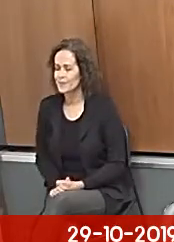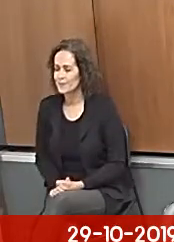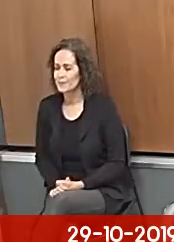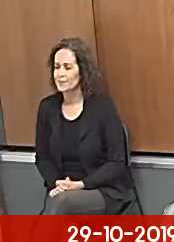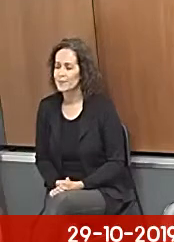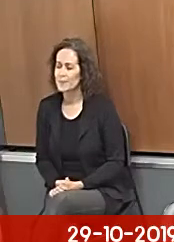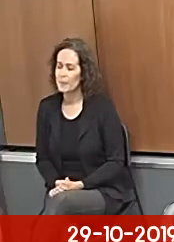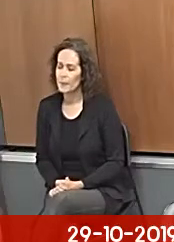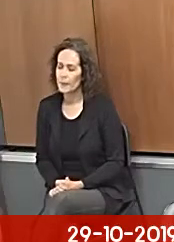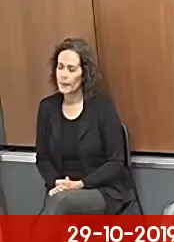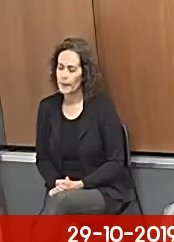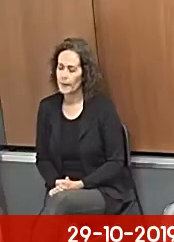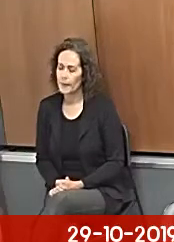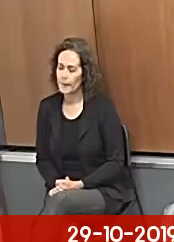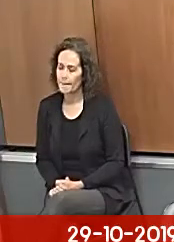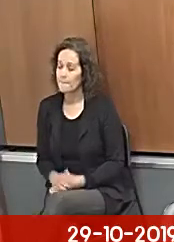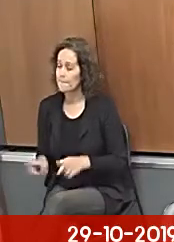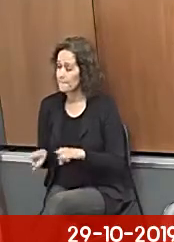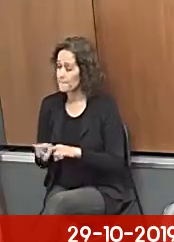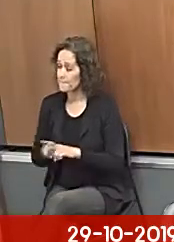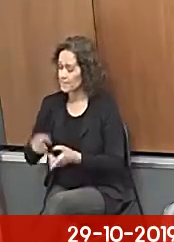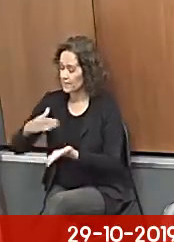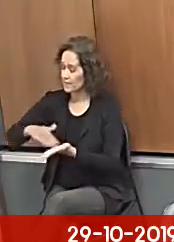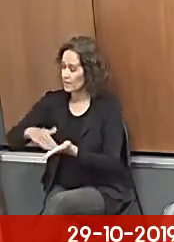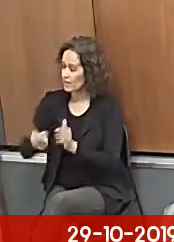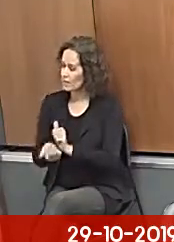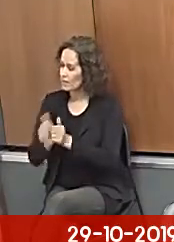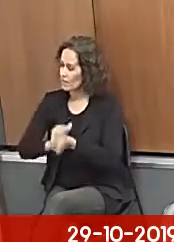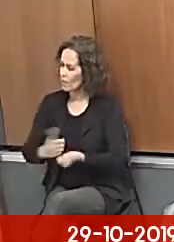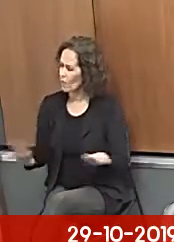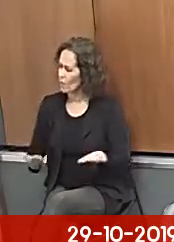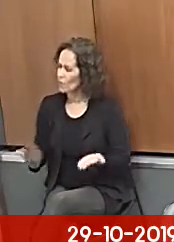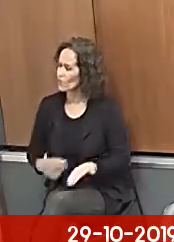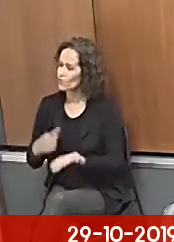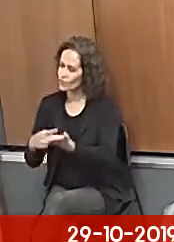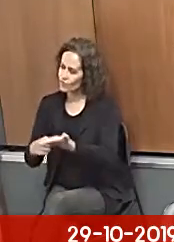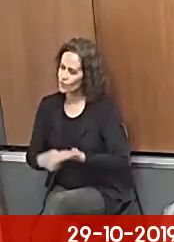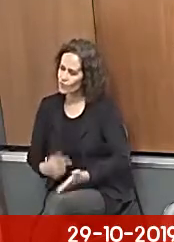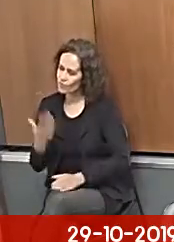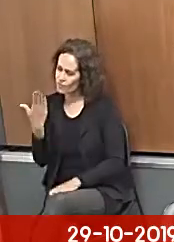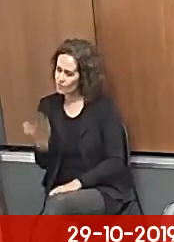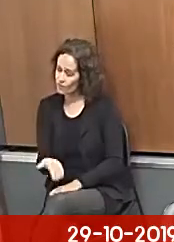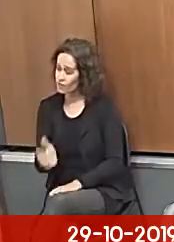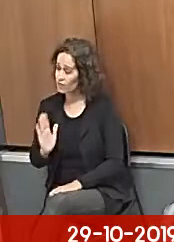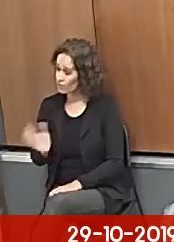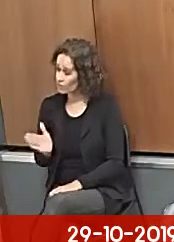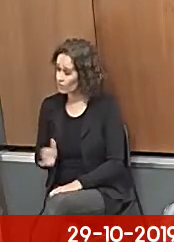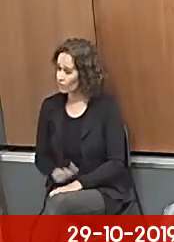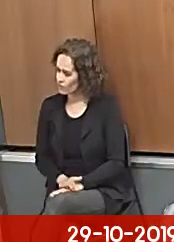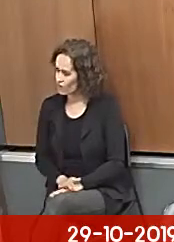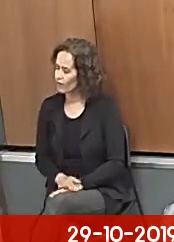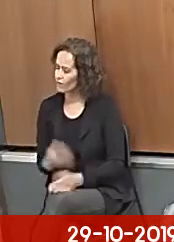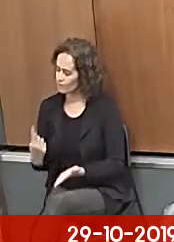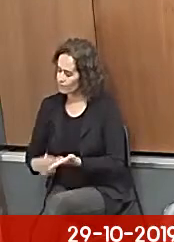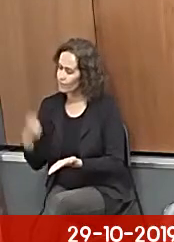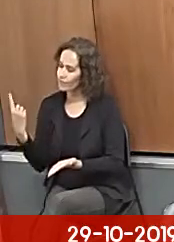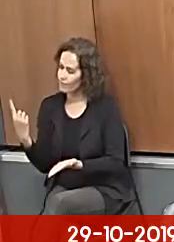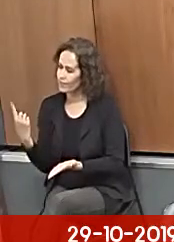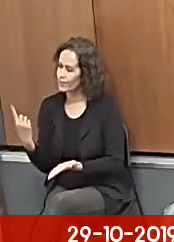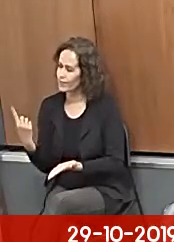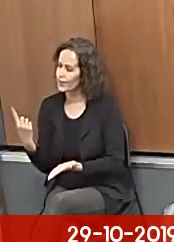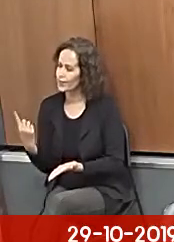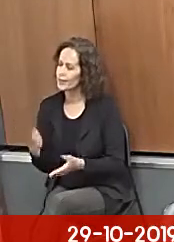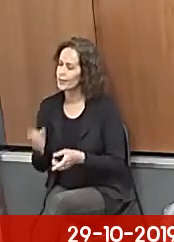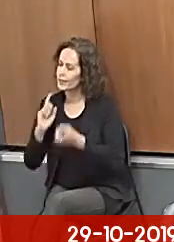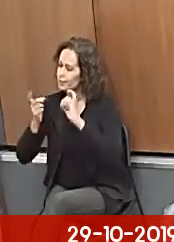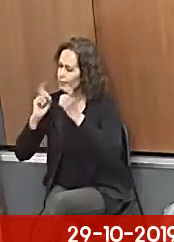Então, dentro da Subsecretaria de Esportes, hoje, eu já deixo o convite para você. Vamos agendar um momento lá dentro da Secretaria, a gente vai